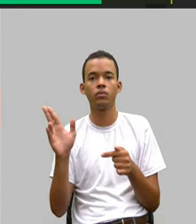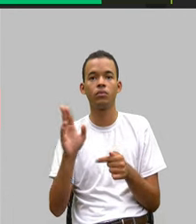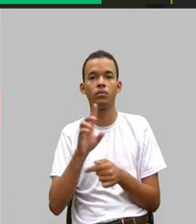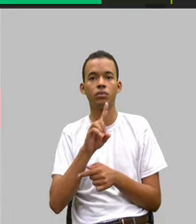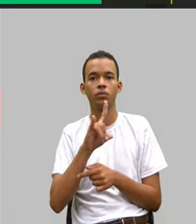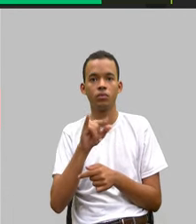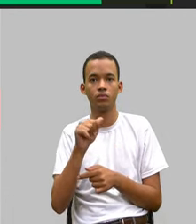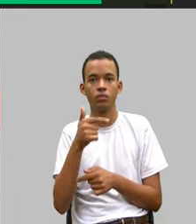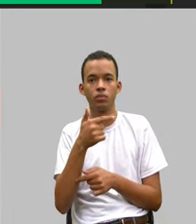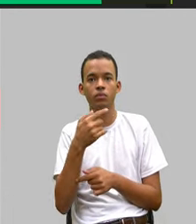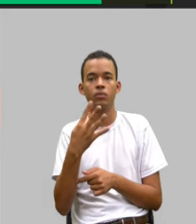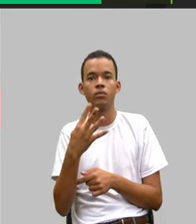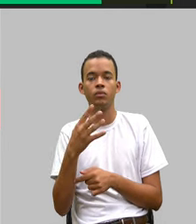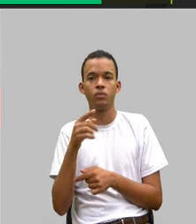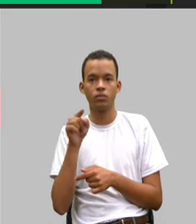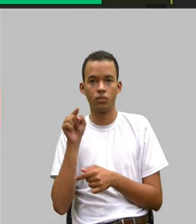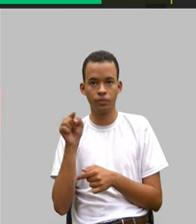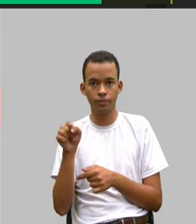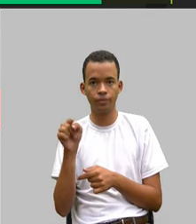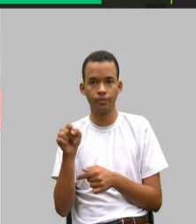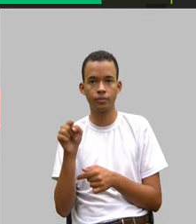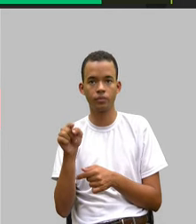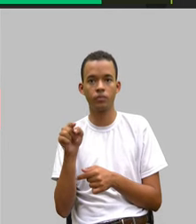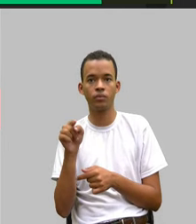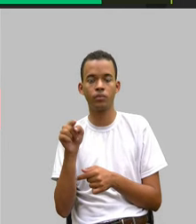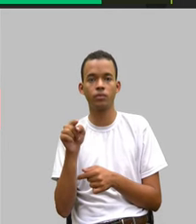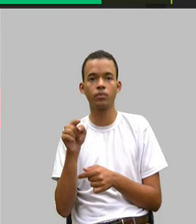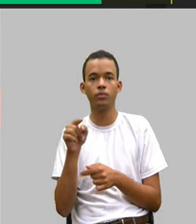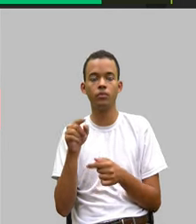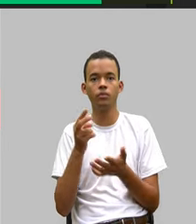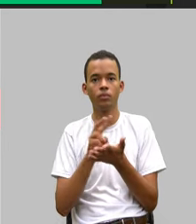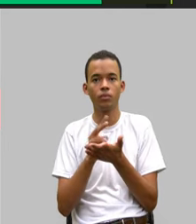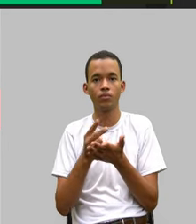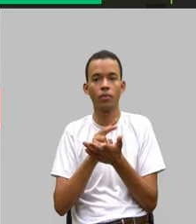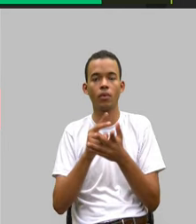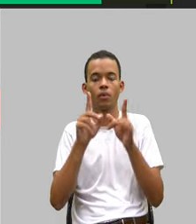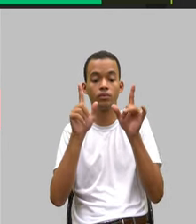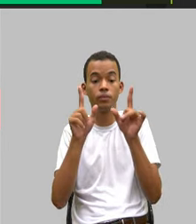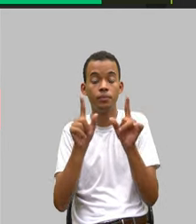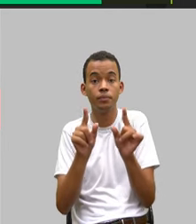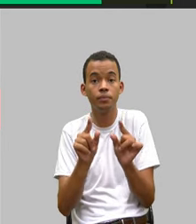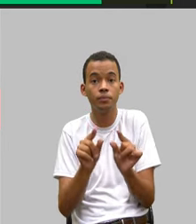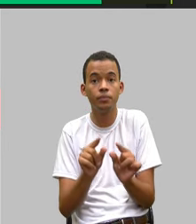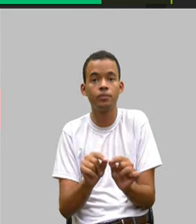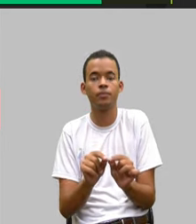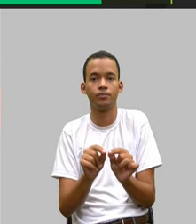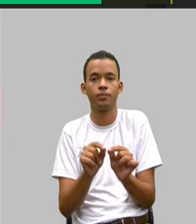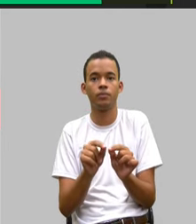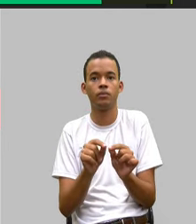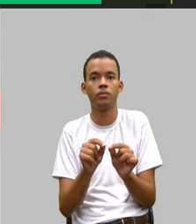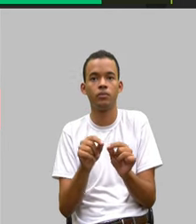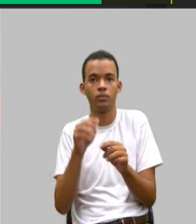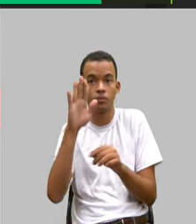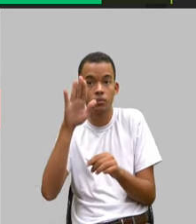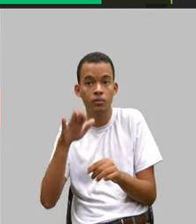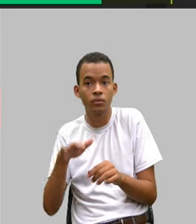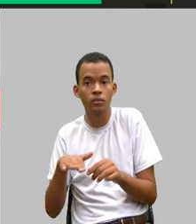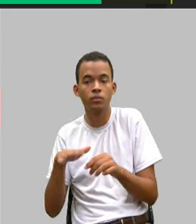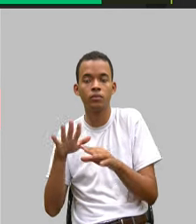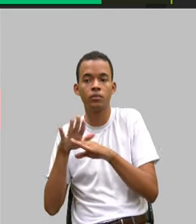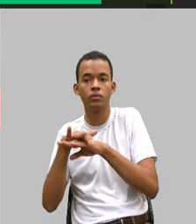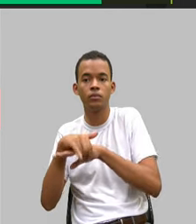já tinha Zerado as crises no período da tarde e da noite e lembrando que é um